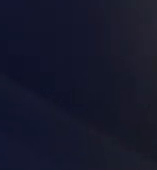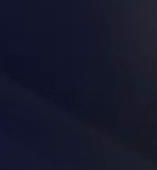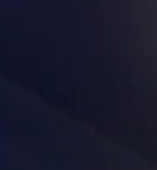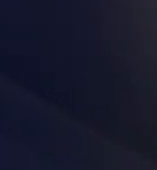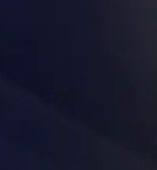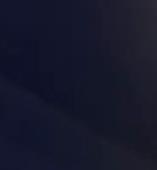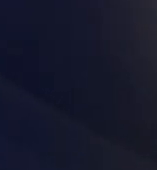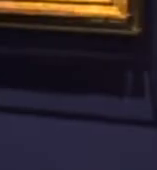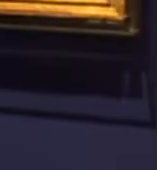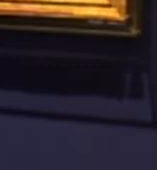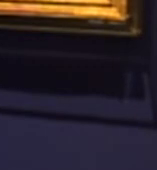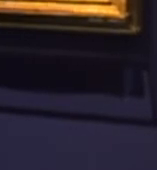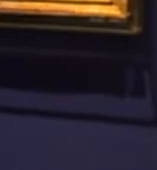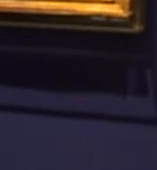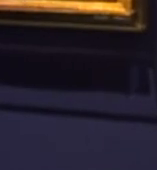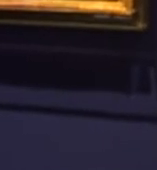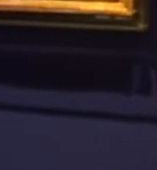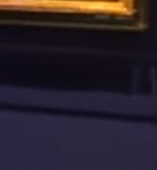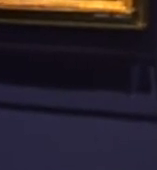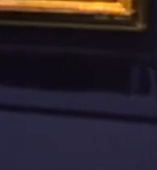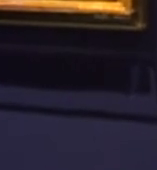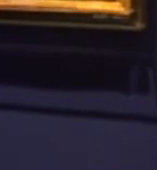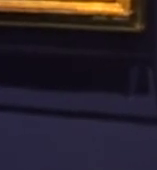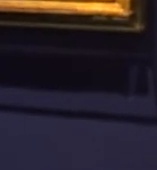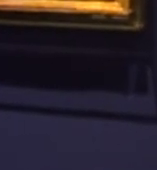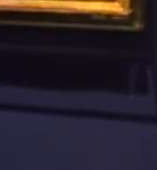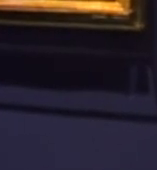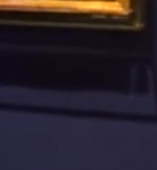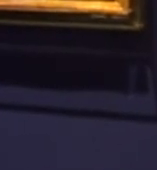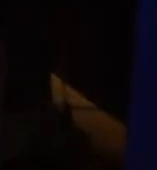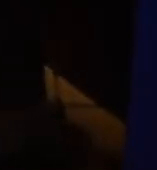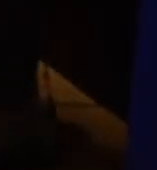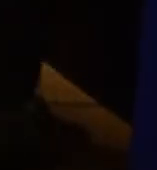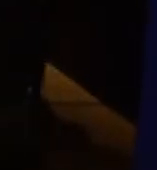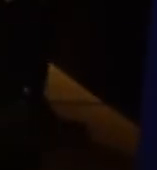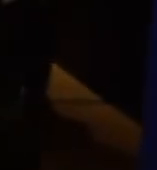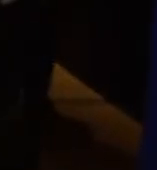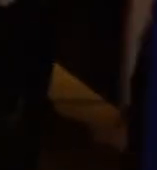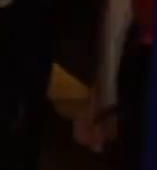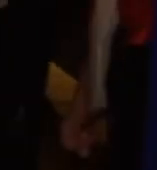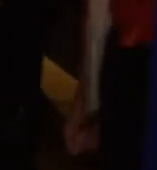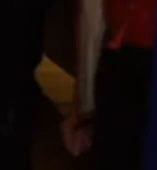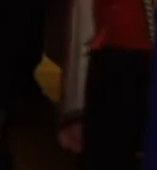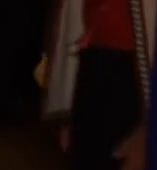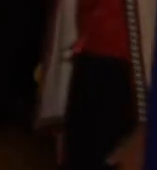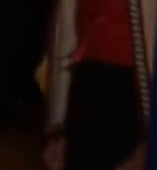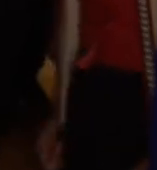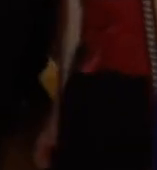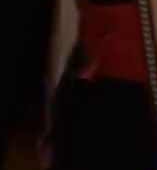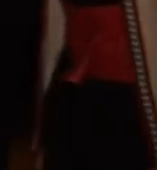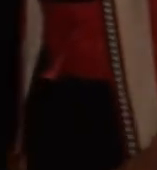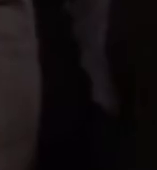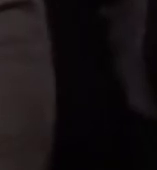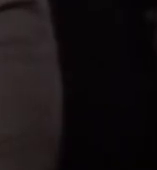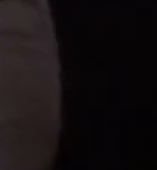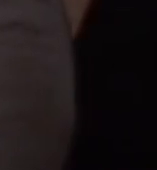o dos museus do Vaticano, que, entretanto, foi criado com objetivos justos de divulgação da fé e a